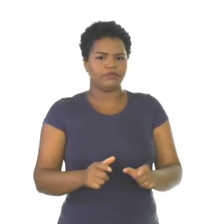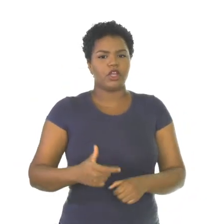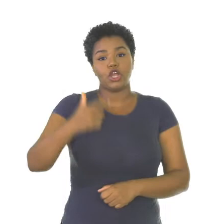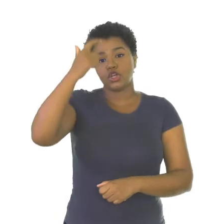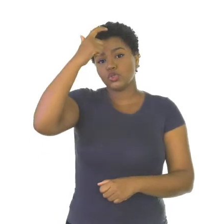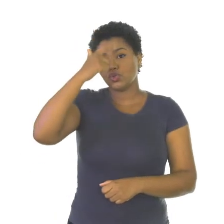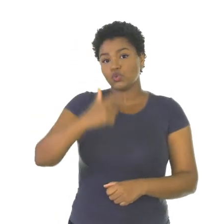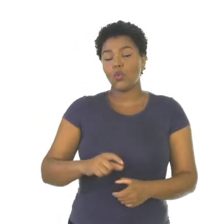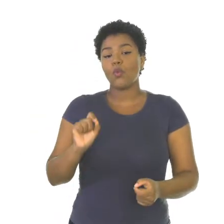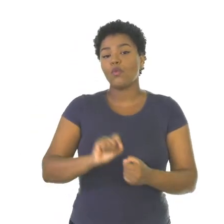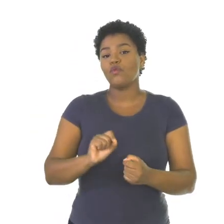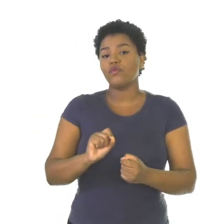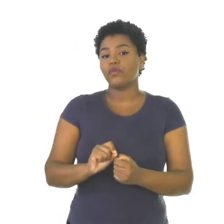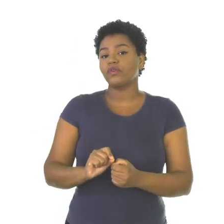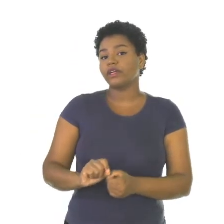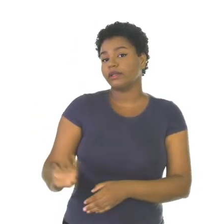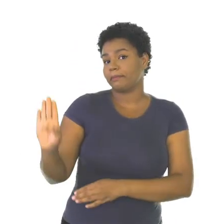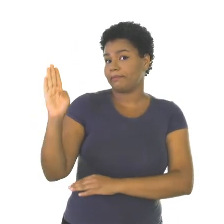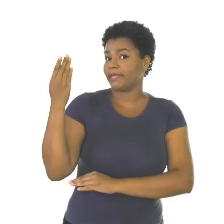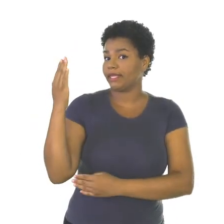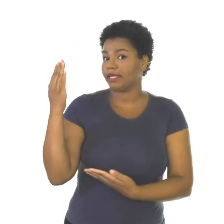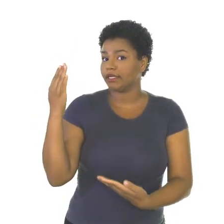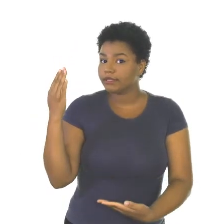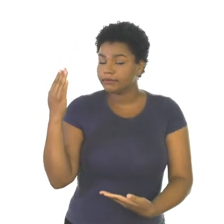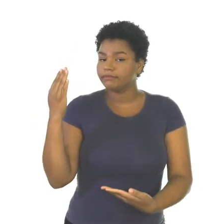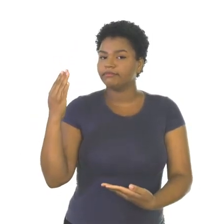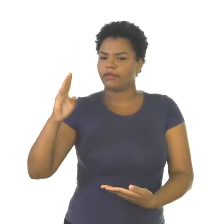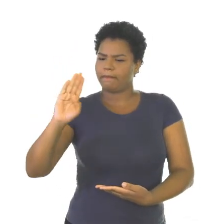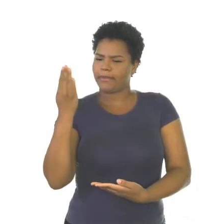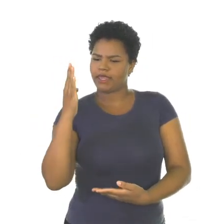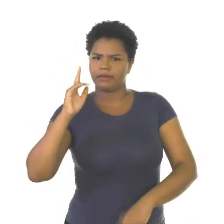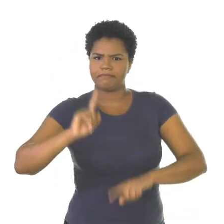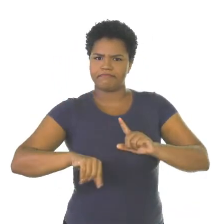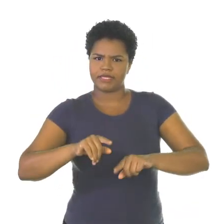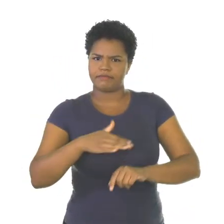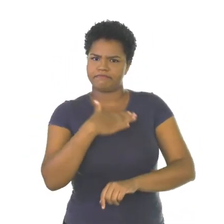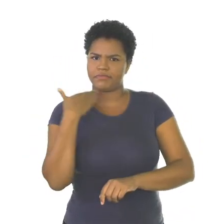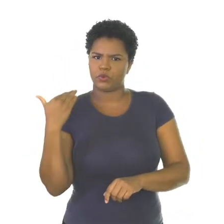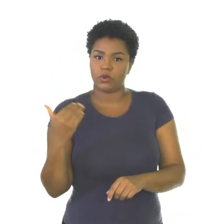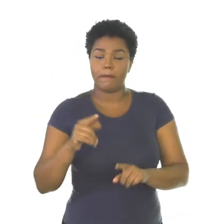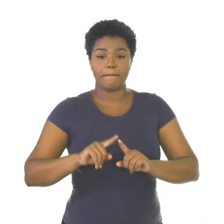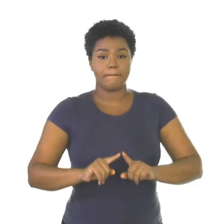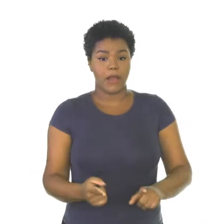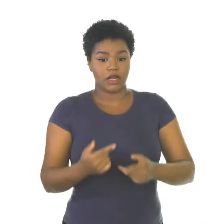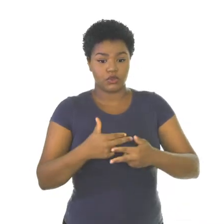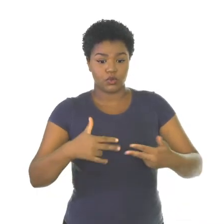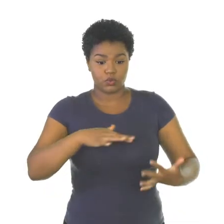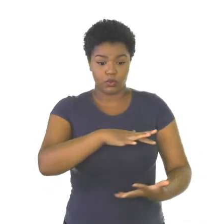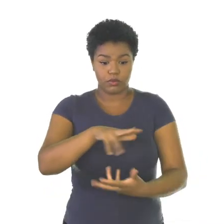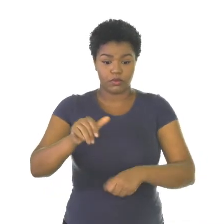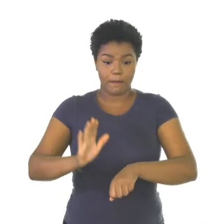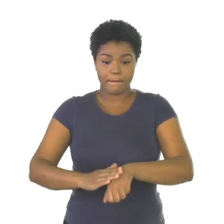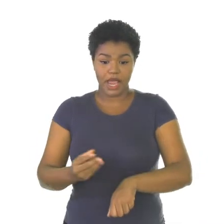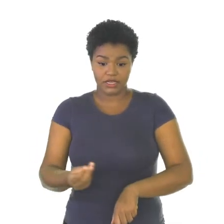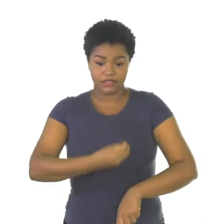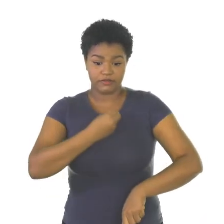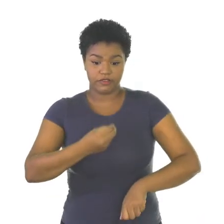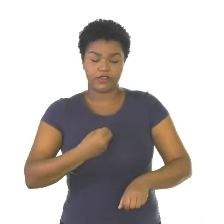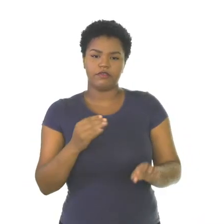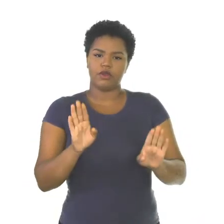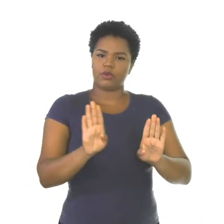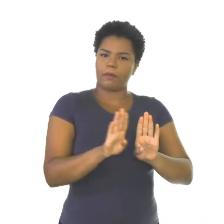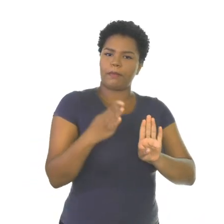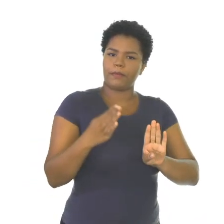de madeira, madeira, matéria morta, mas não há coisa no mundo mais viva que uma